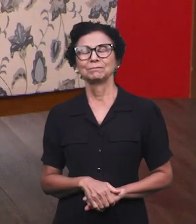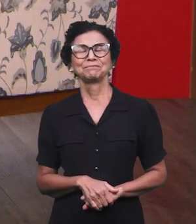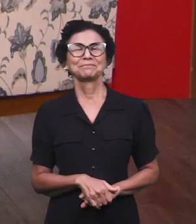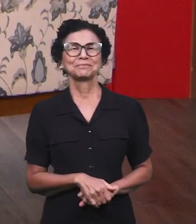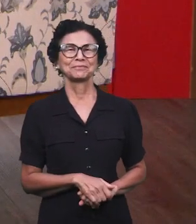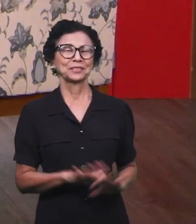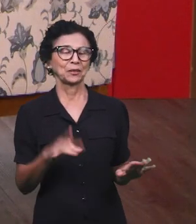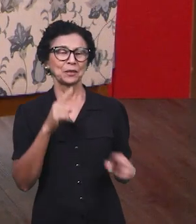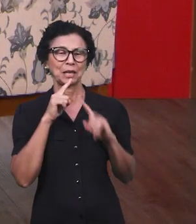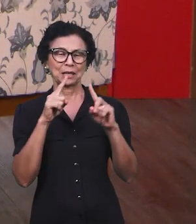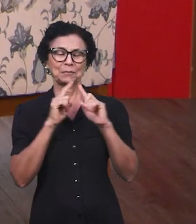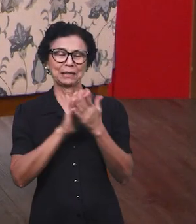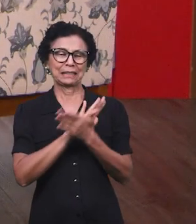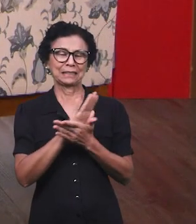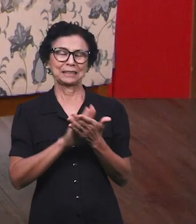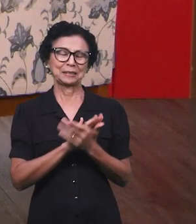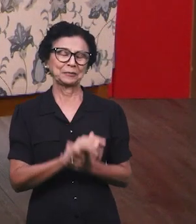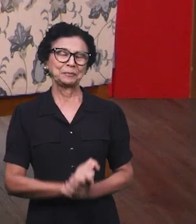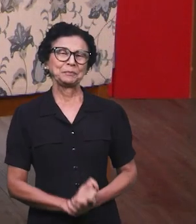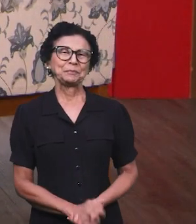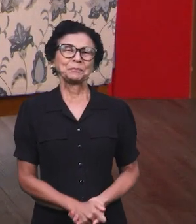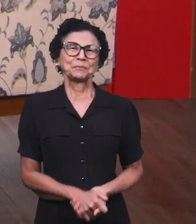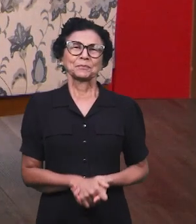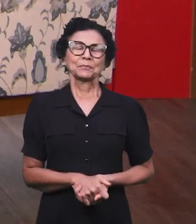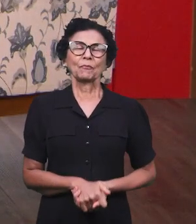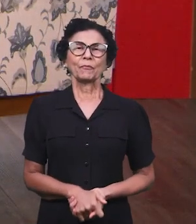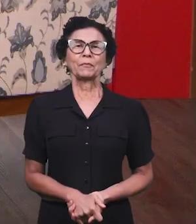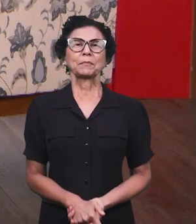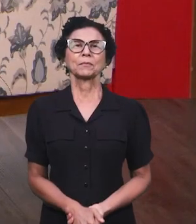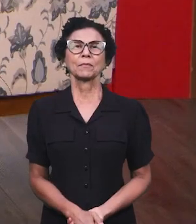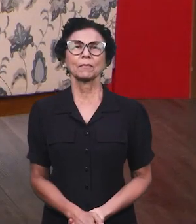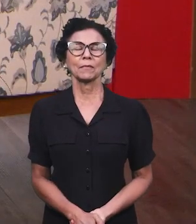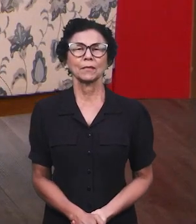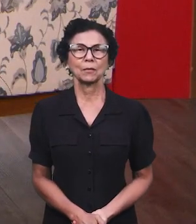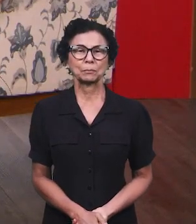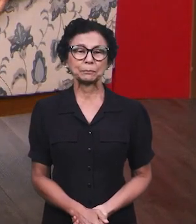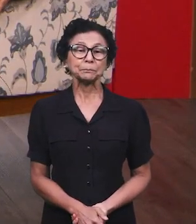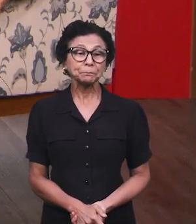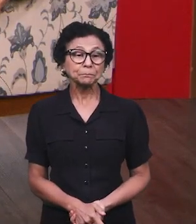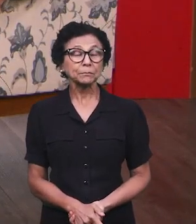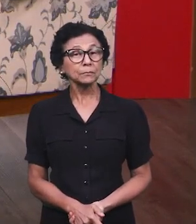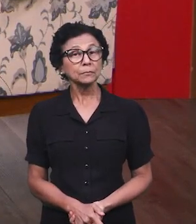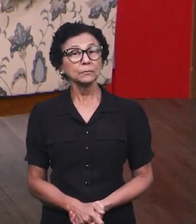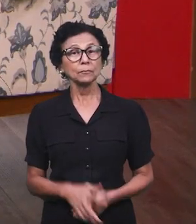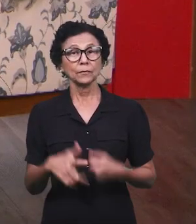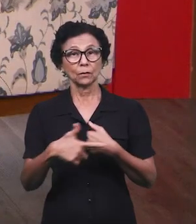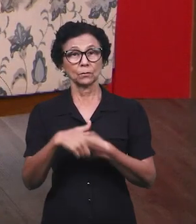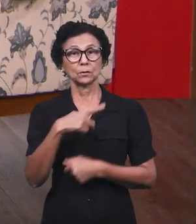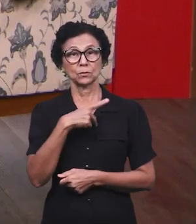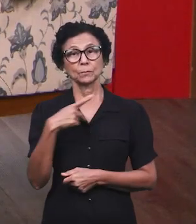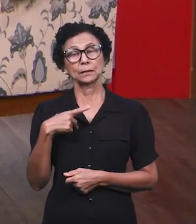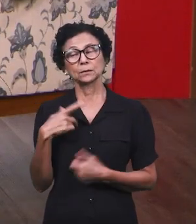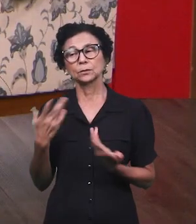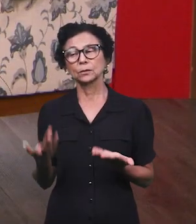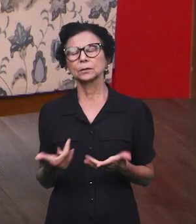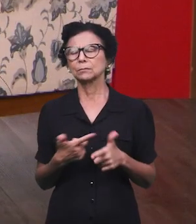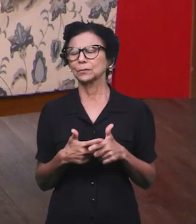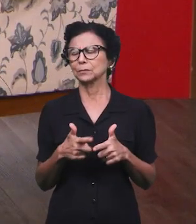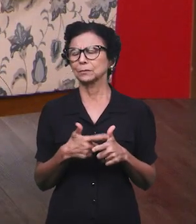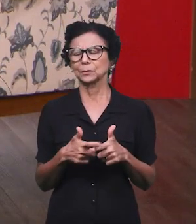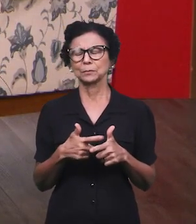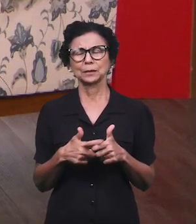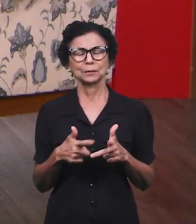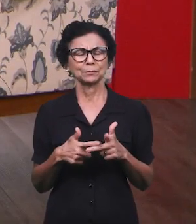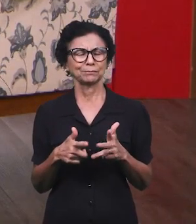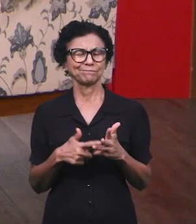Eu não tenho o que reclamar da minha sogra. Mas a gente, como pastor, a gente vê muito problema, principalmente de